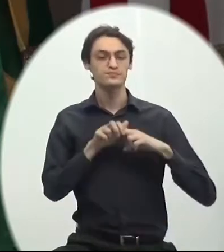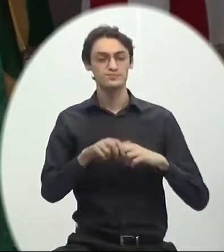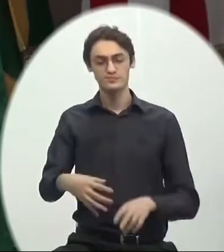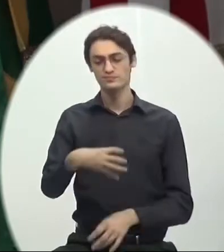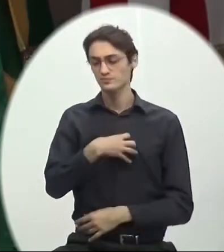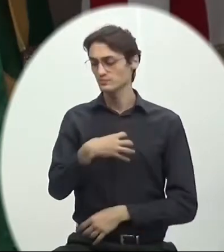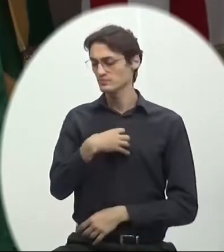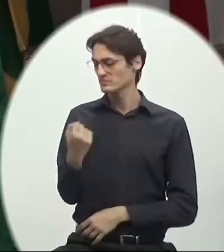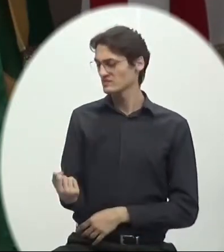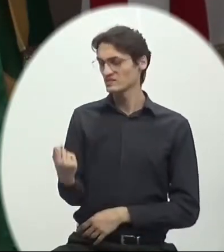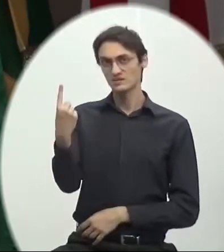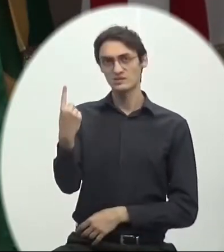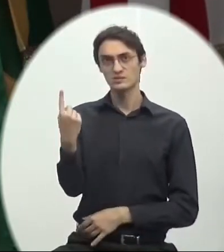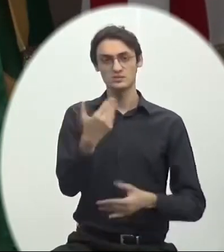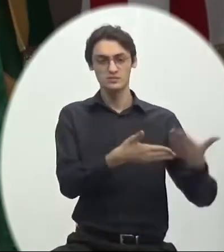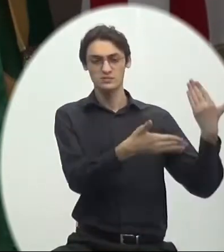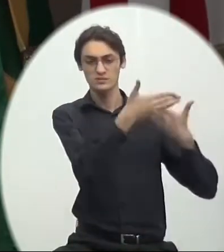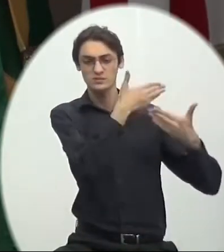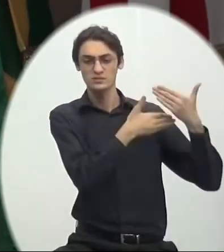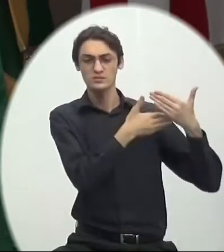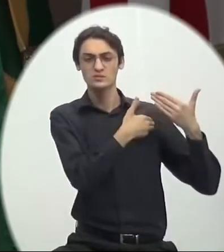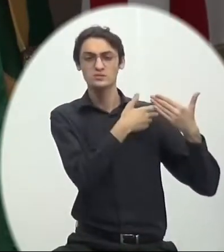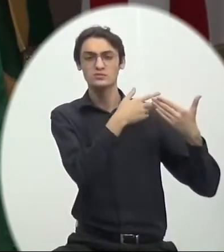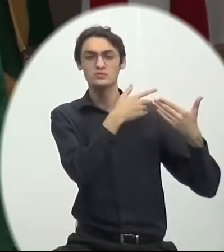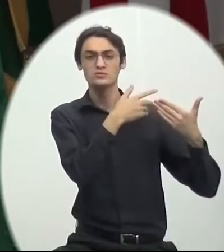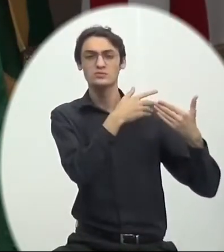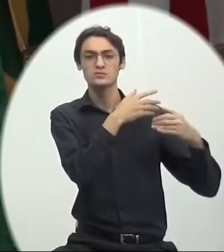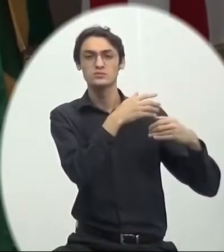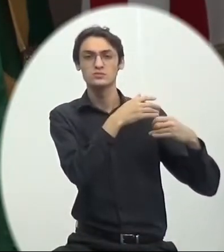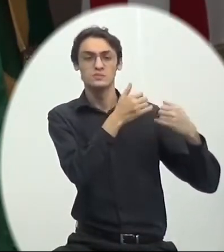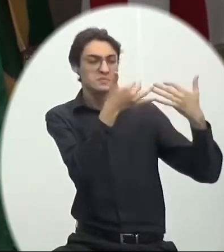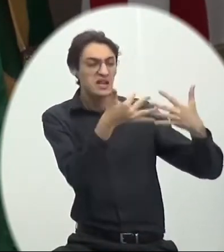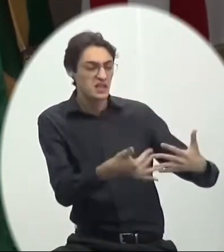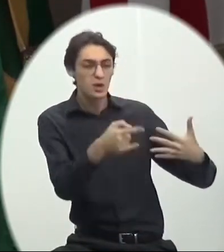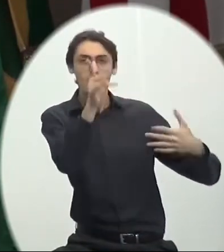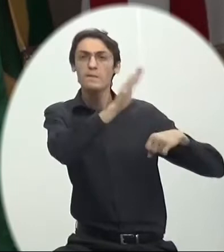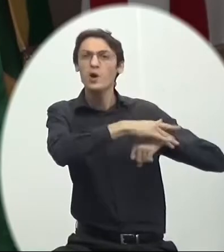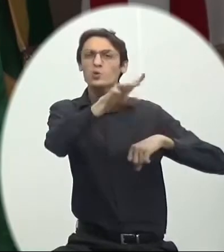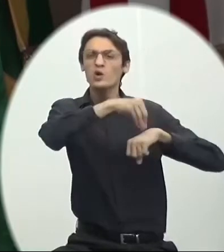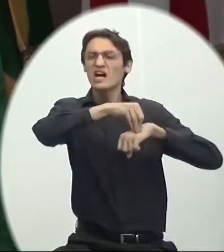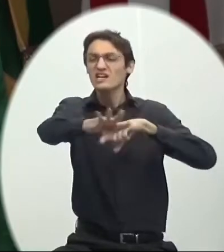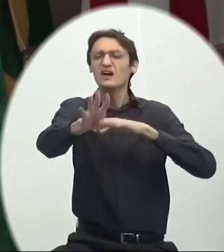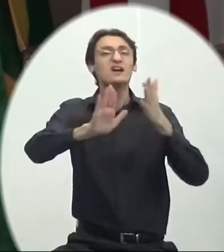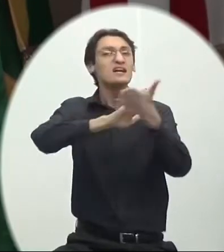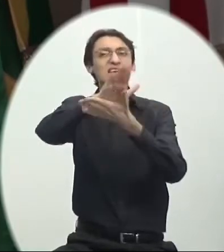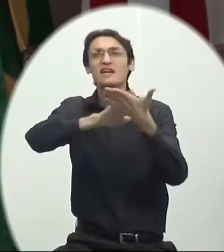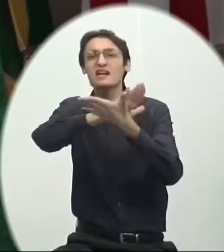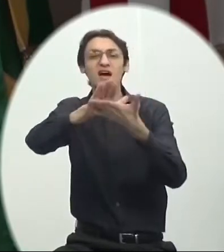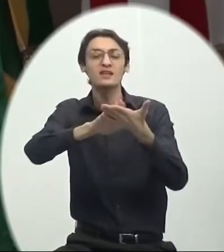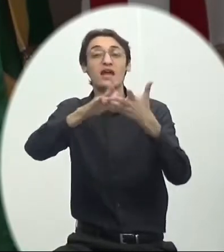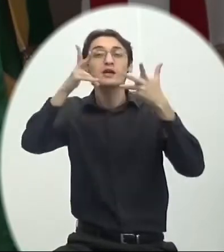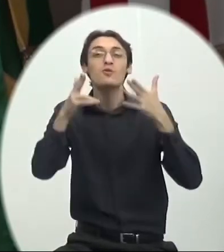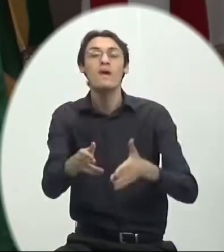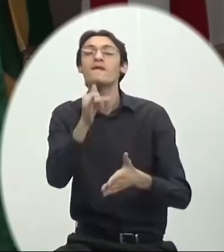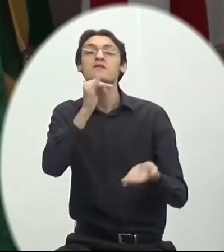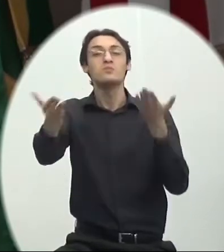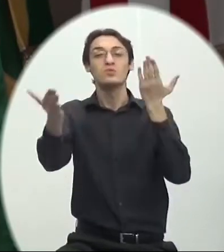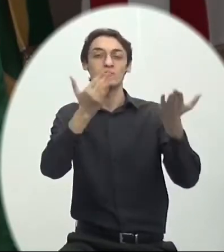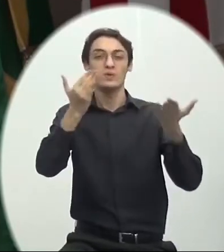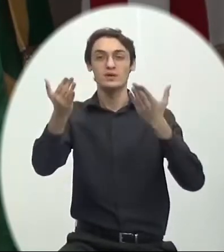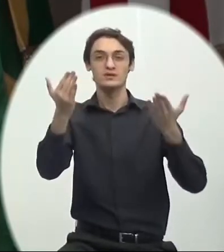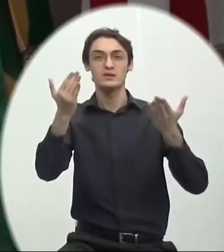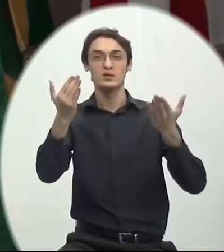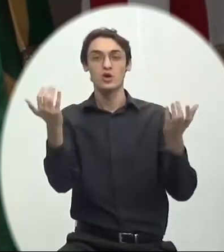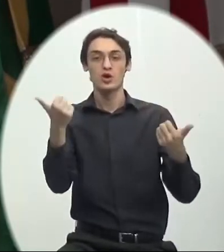como líder do governo, naquela época, não ter trazido esses argumentos. É como uma partida que está nos 48 minutos do segundo tempo, o